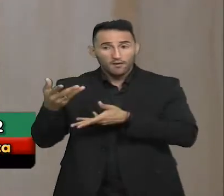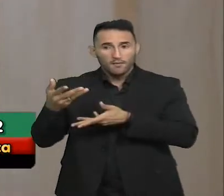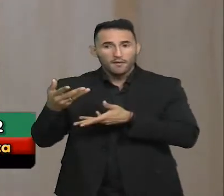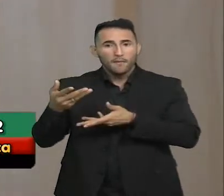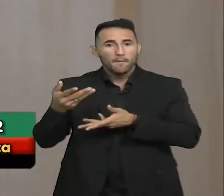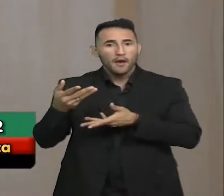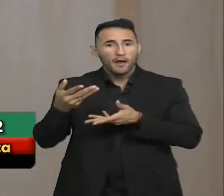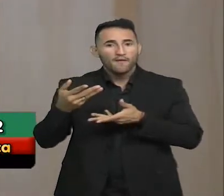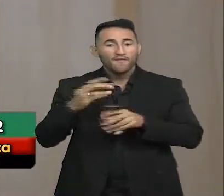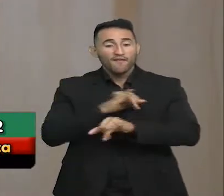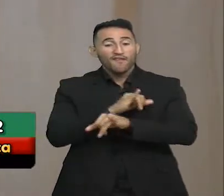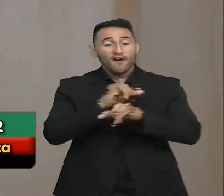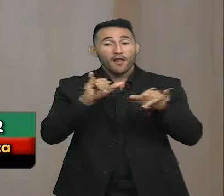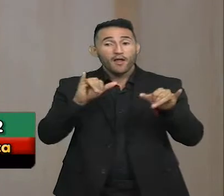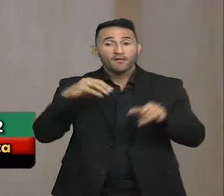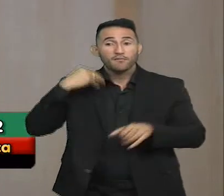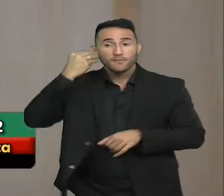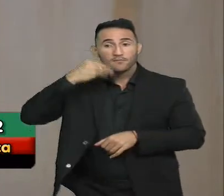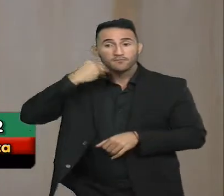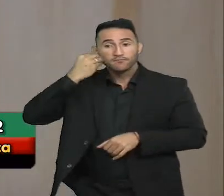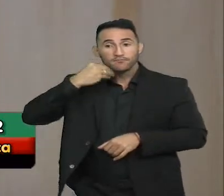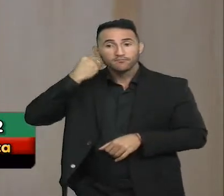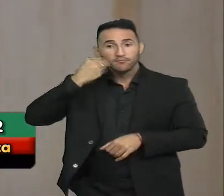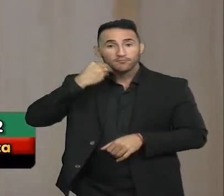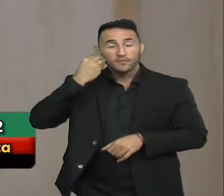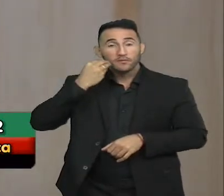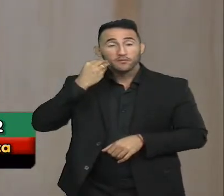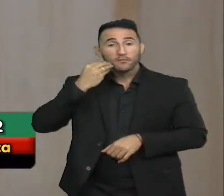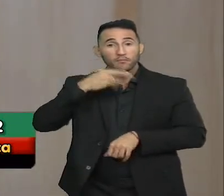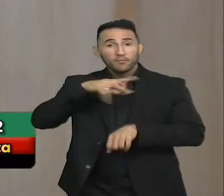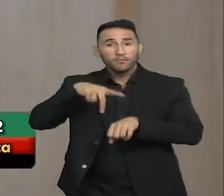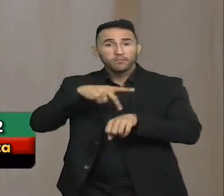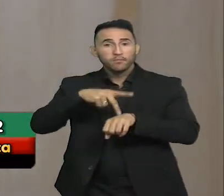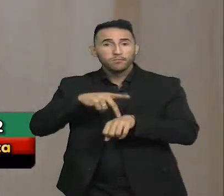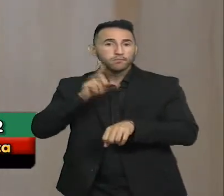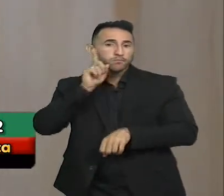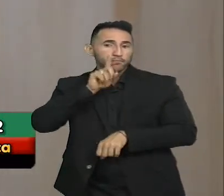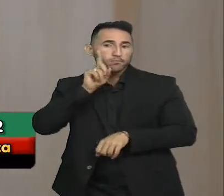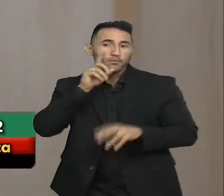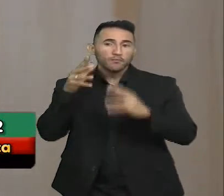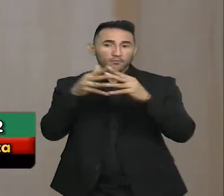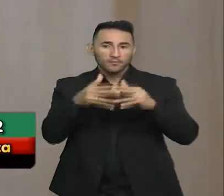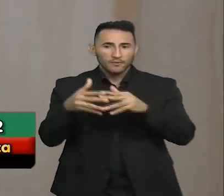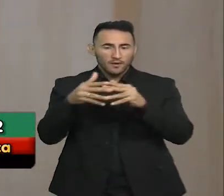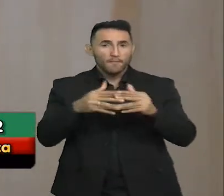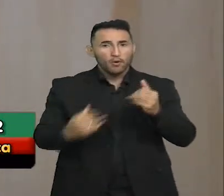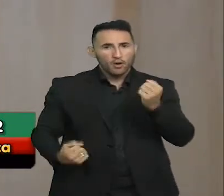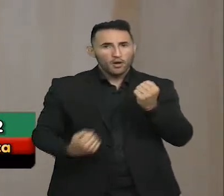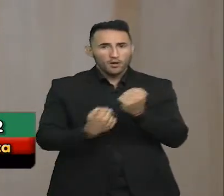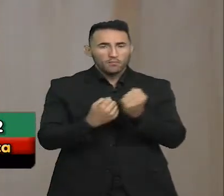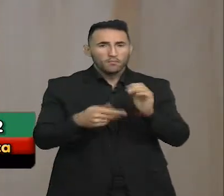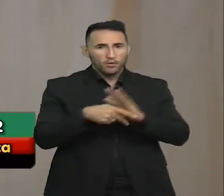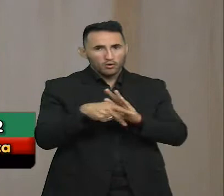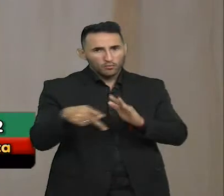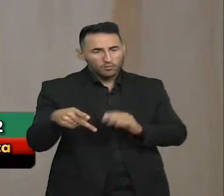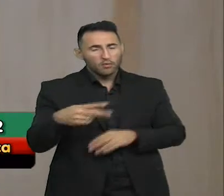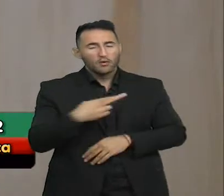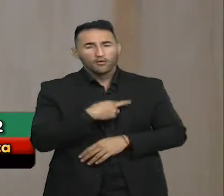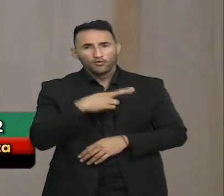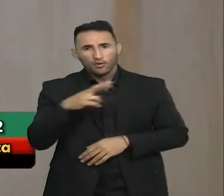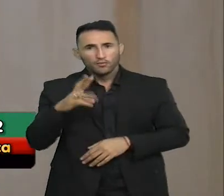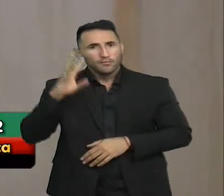as experiências para os Estados Unidos, apoiado por um segmento religioso. Então, eu quero